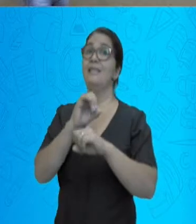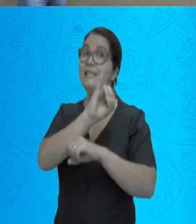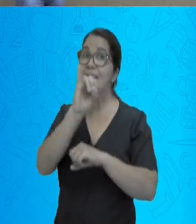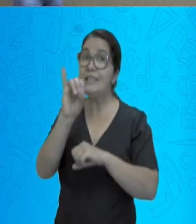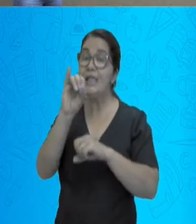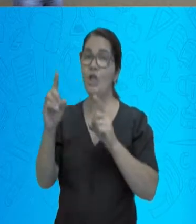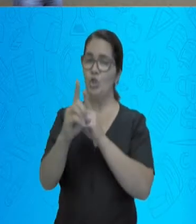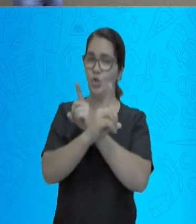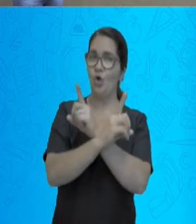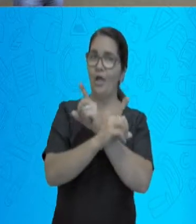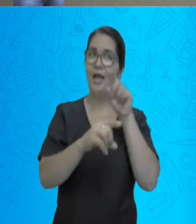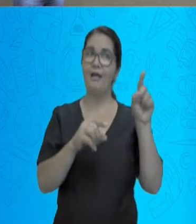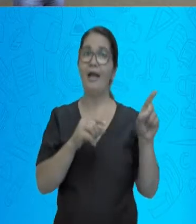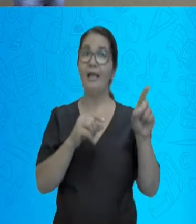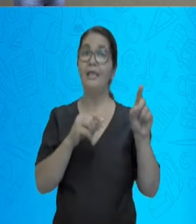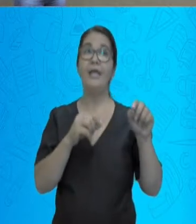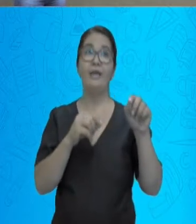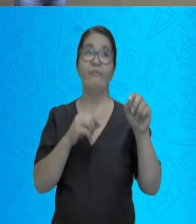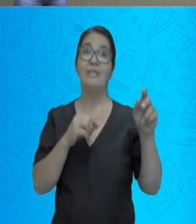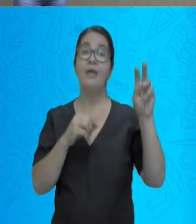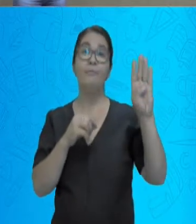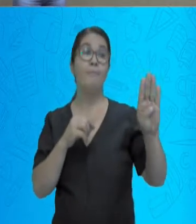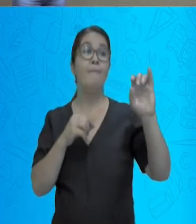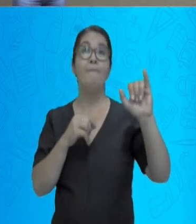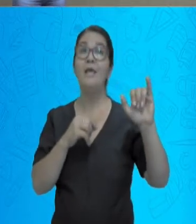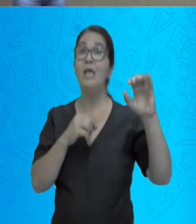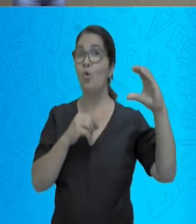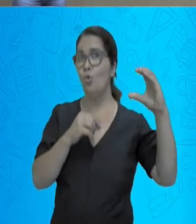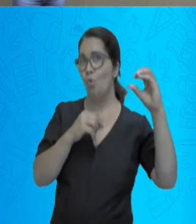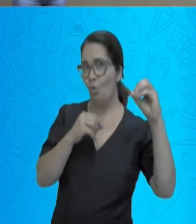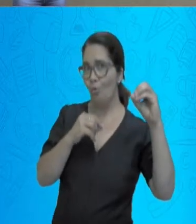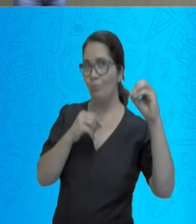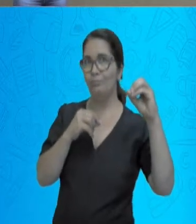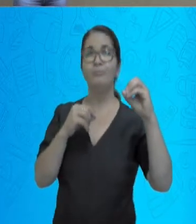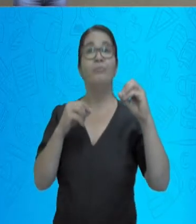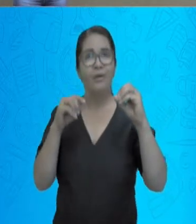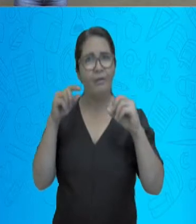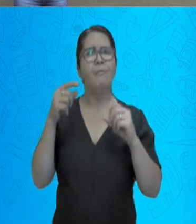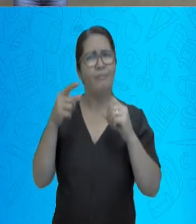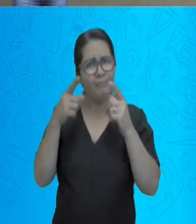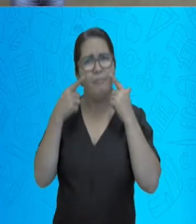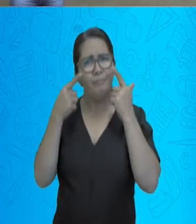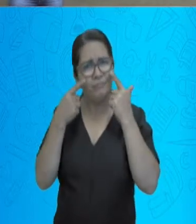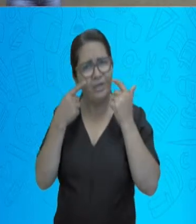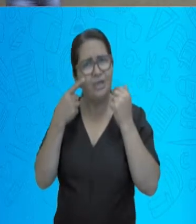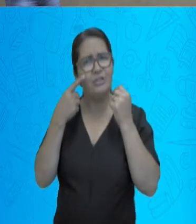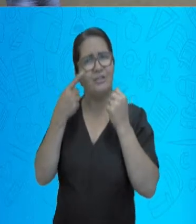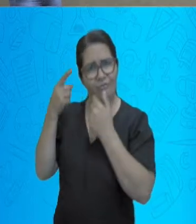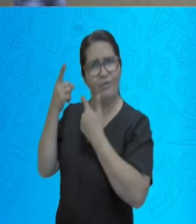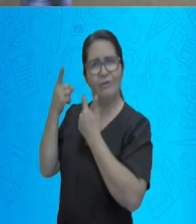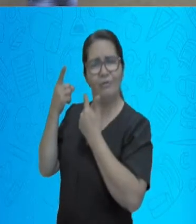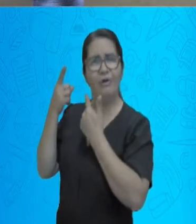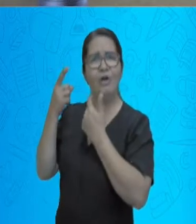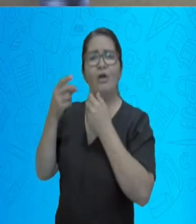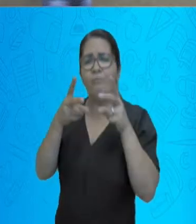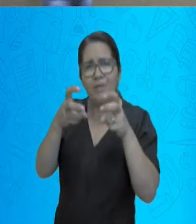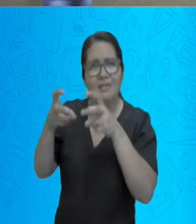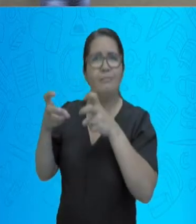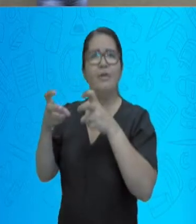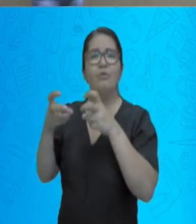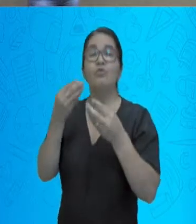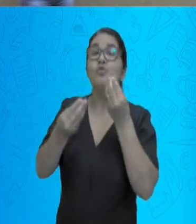Tá vendo que a gente está usando as letras diferentes? Portanto, os sons também são diferentes. Vamos agora